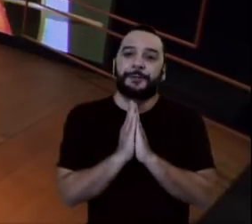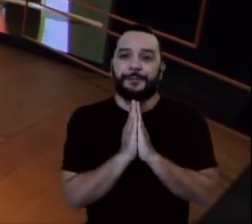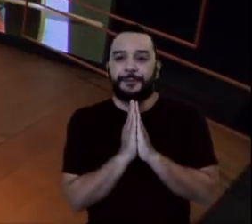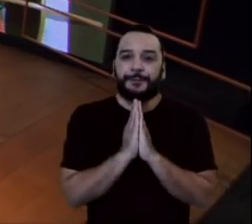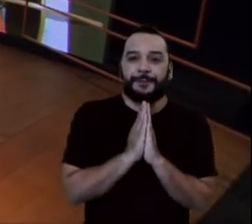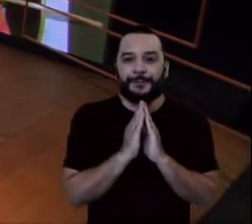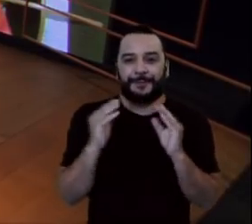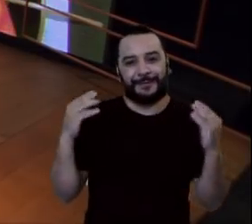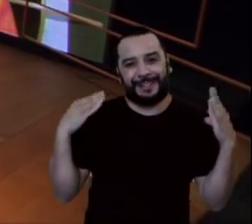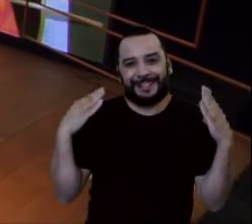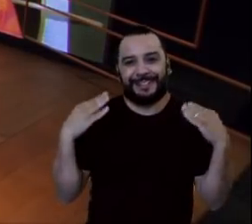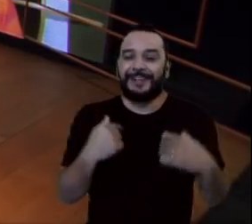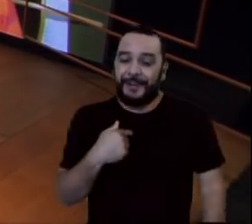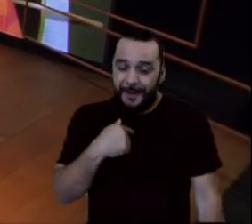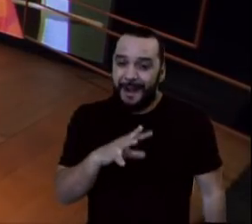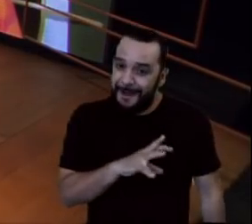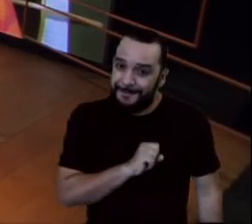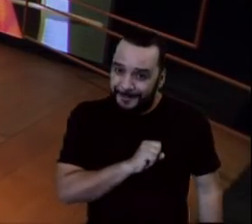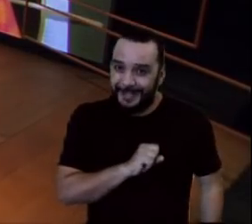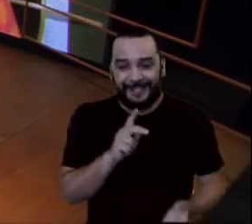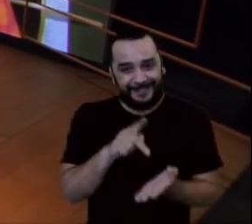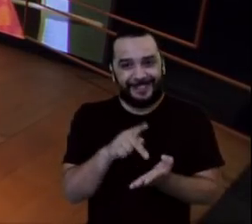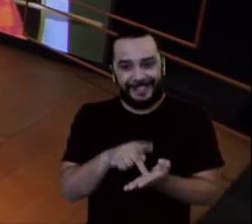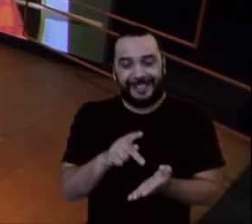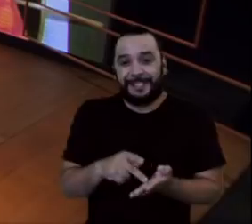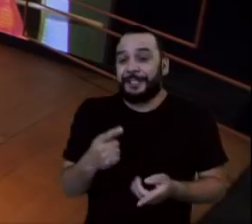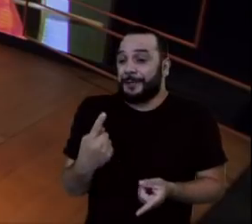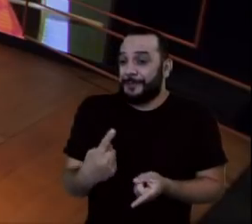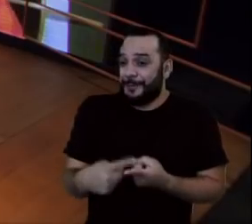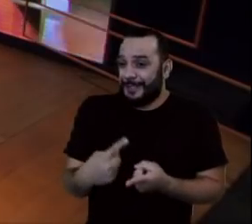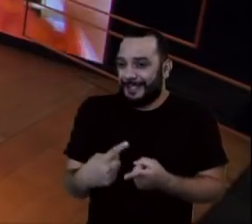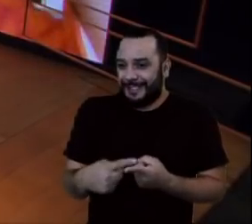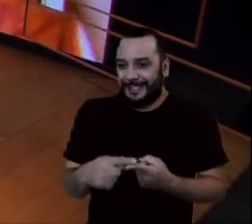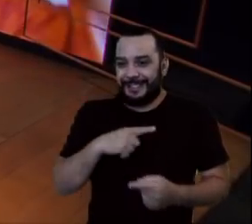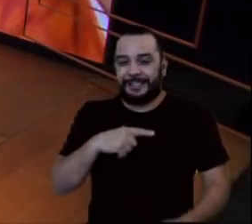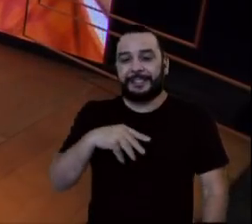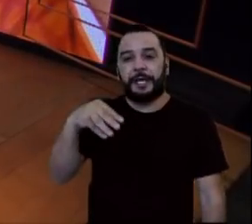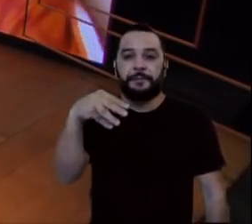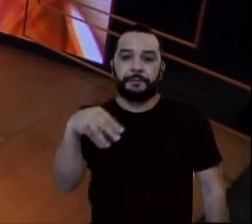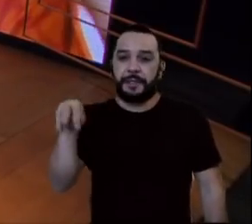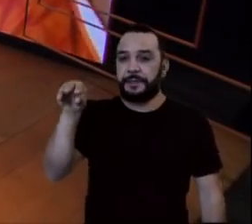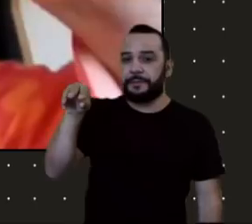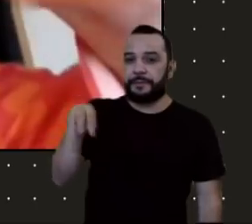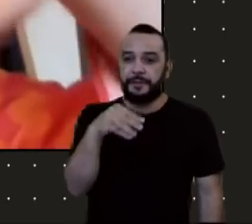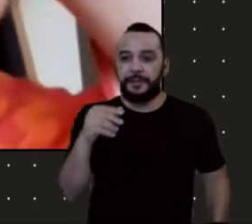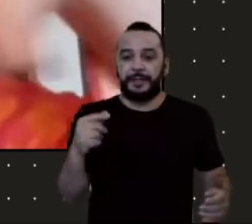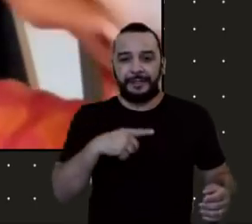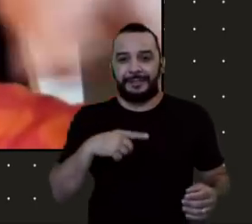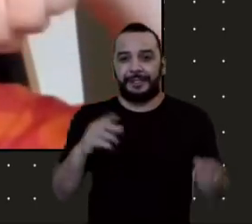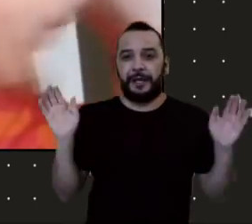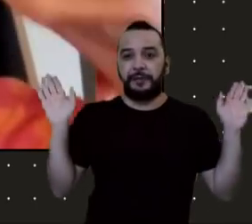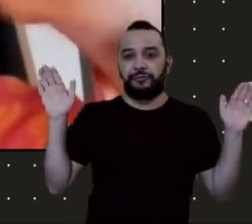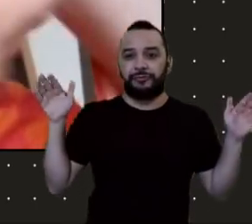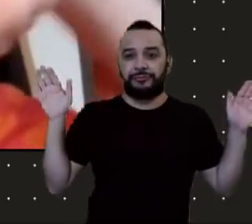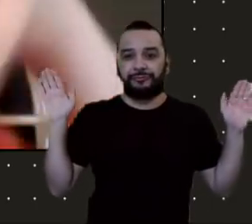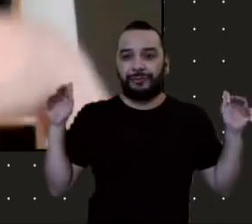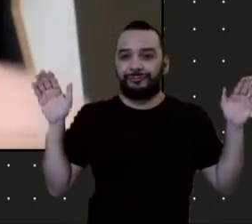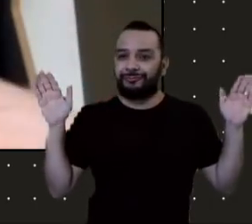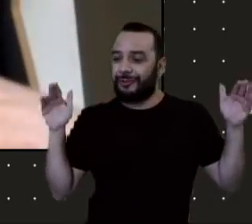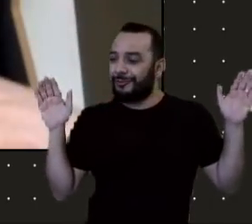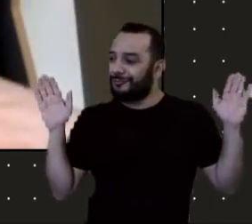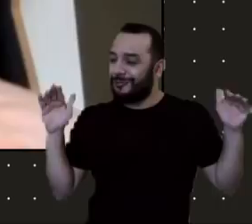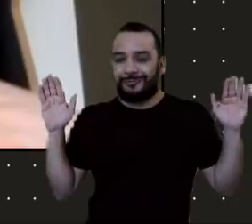de Anjinhos. E eu amei, porque eu carregava o turíbulo, assim, sabe? E eu tinha que bater asa.